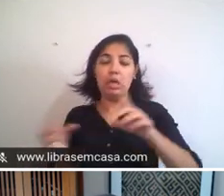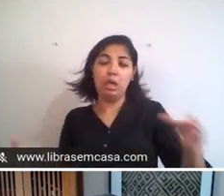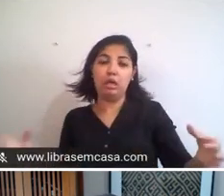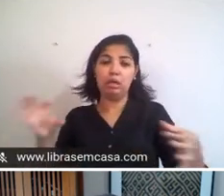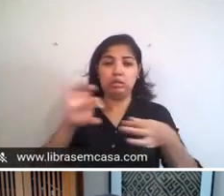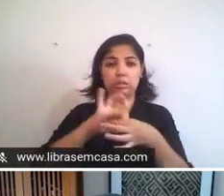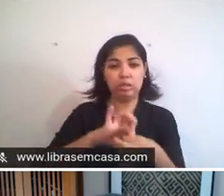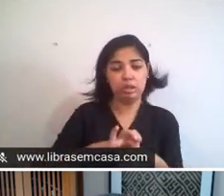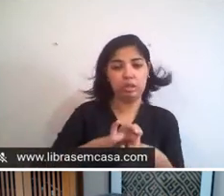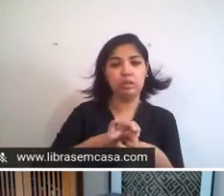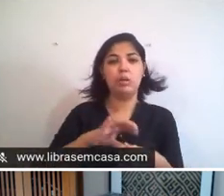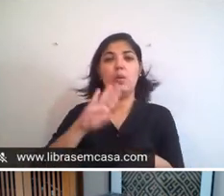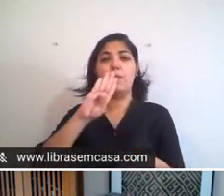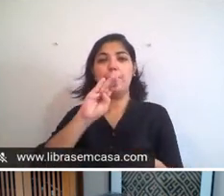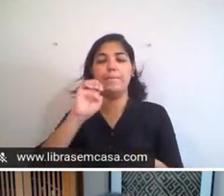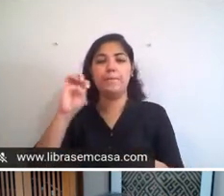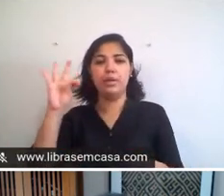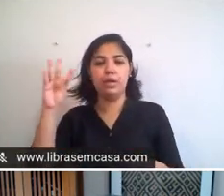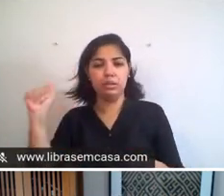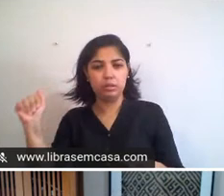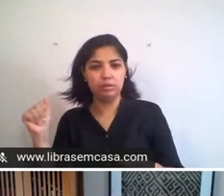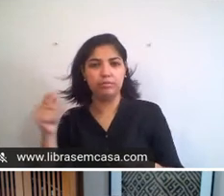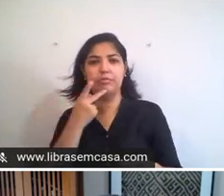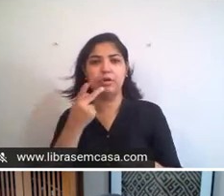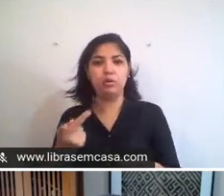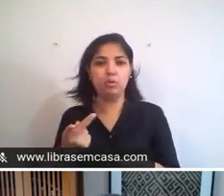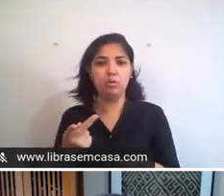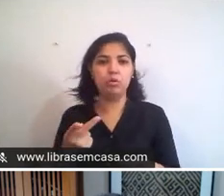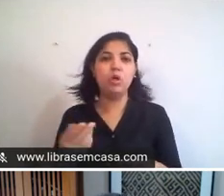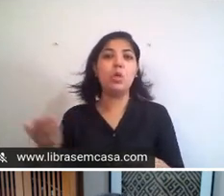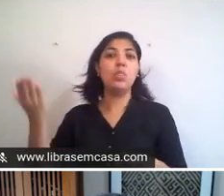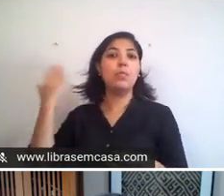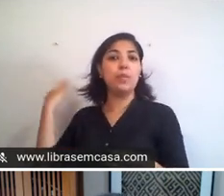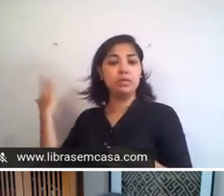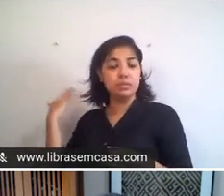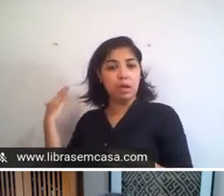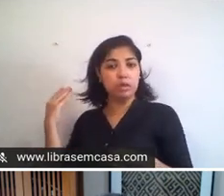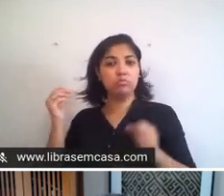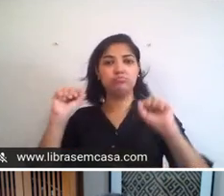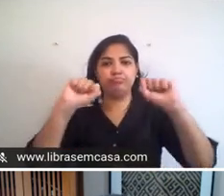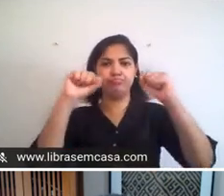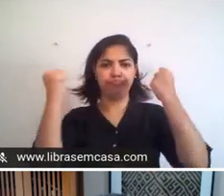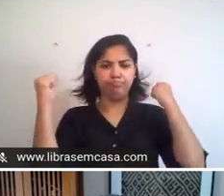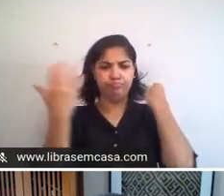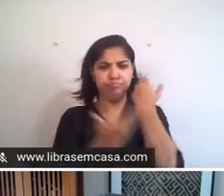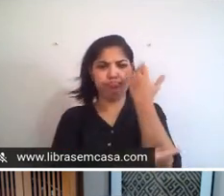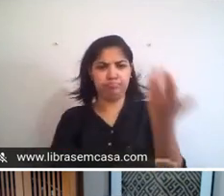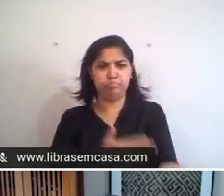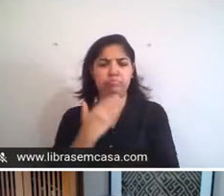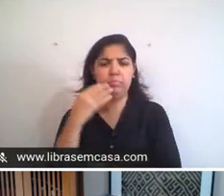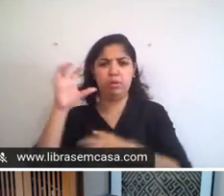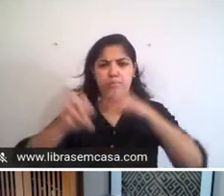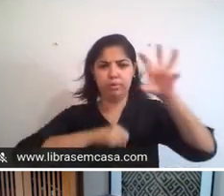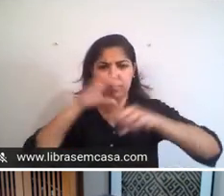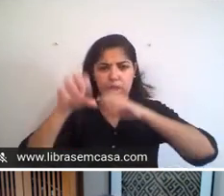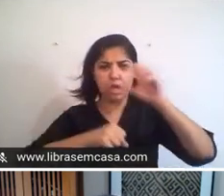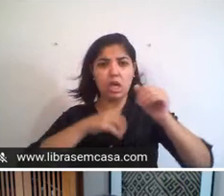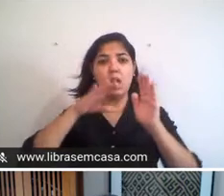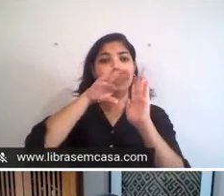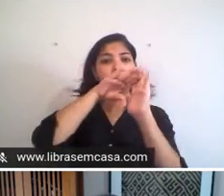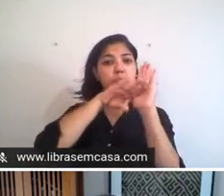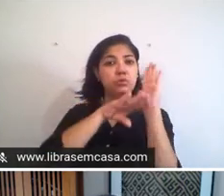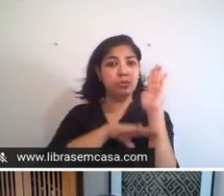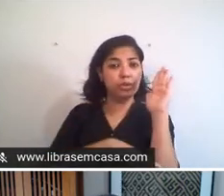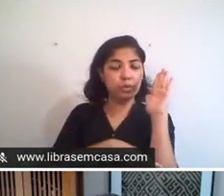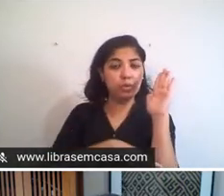no passado a gente conseguiu reduzir o desmatamento, então eu vou voltar um pouco para esse ponto mais tarde, sobre o que a gente pode fazer então para parar de andar em direção a esse